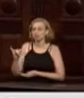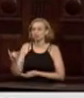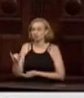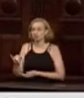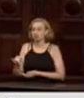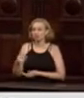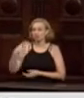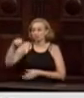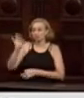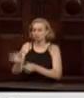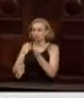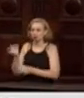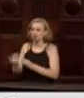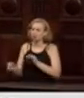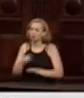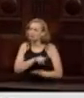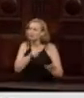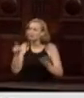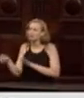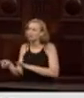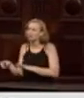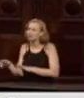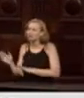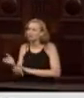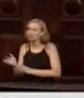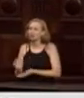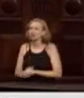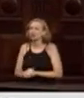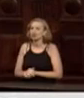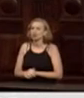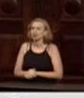Essa semana, a Procuradoria